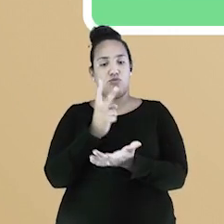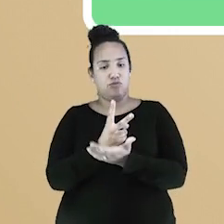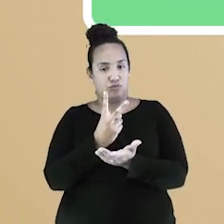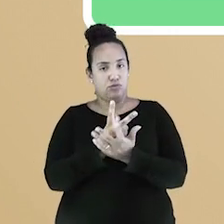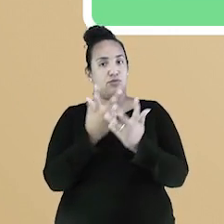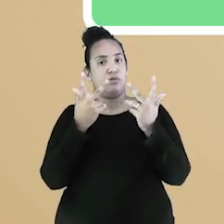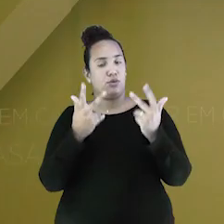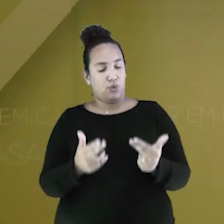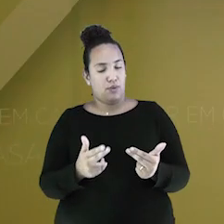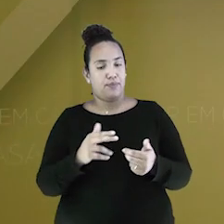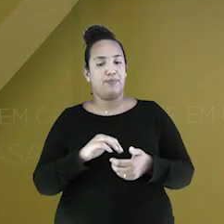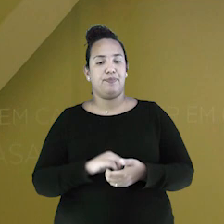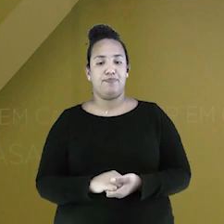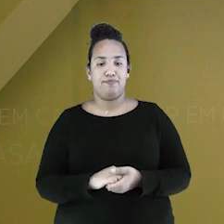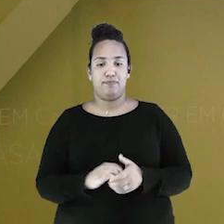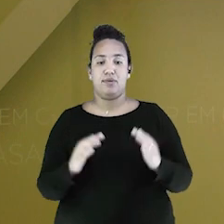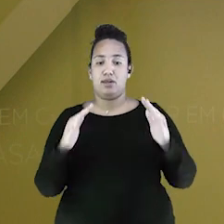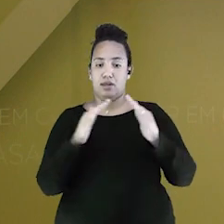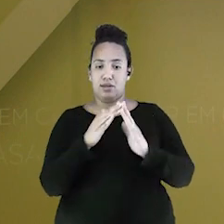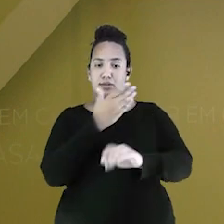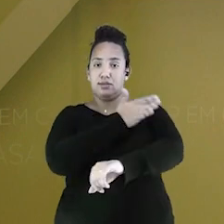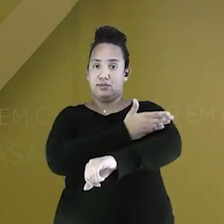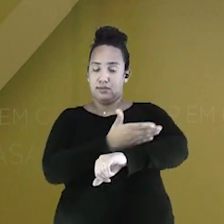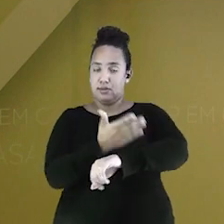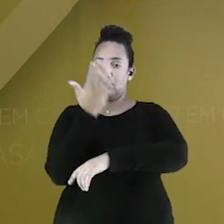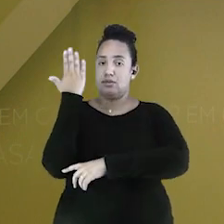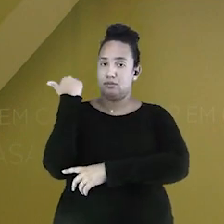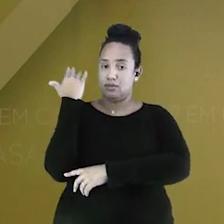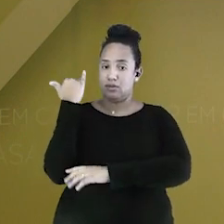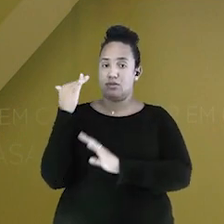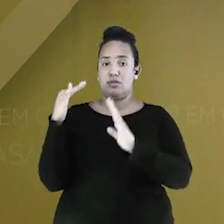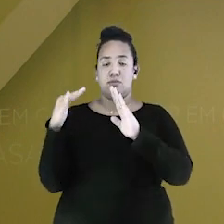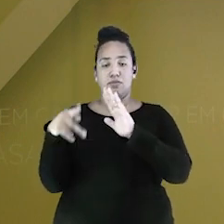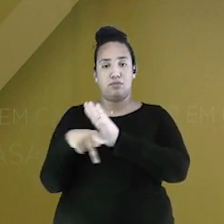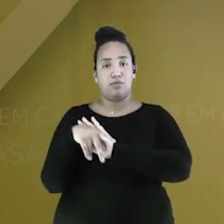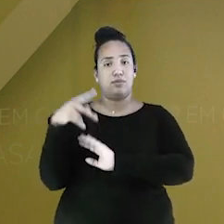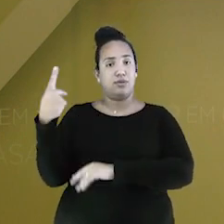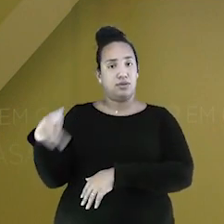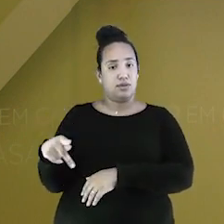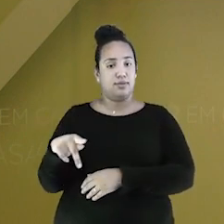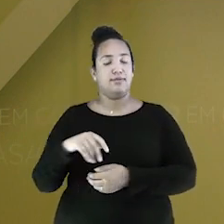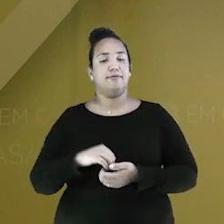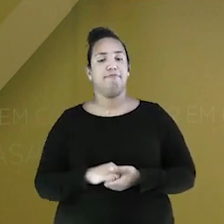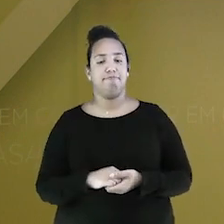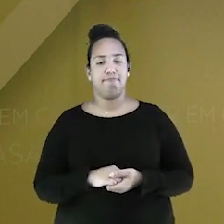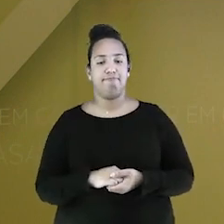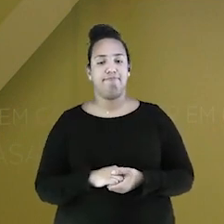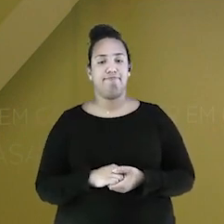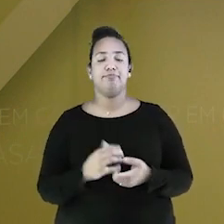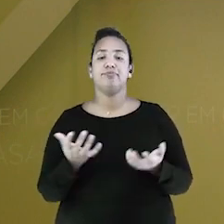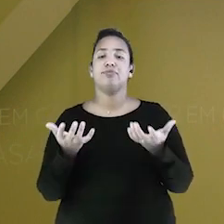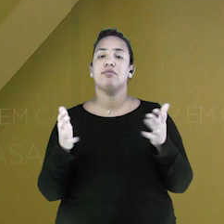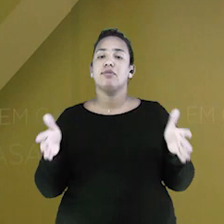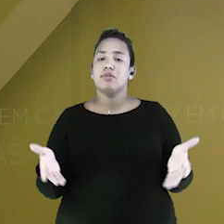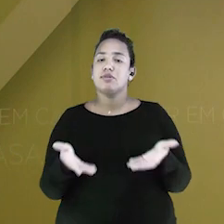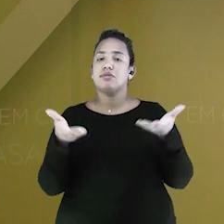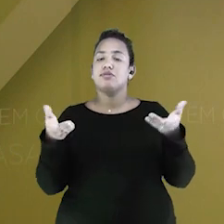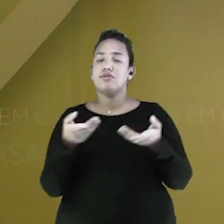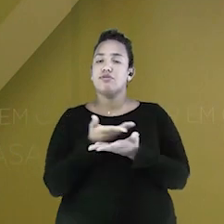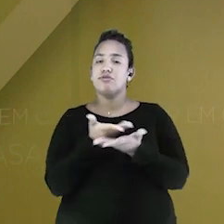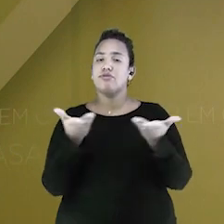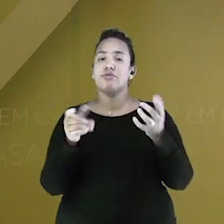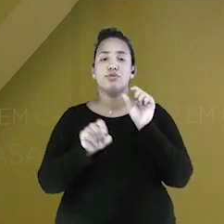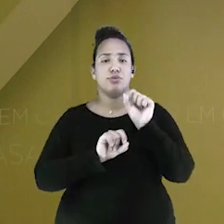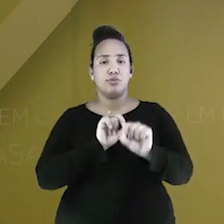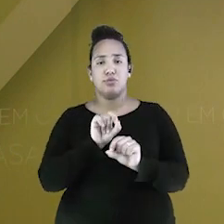dele. Pessoal, eu queria incentivá-los no seguinte. Não fiquem apenas com o que viram aqui. Tudo é questão